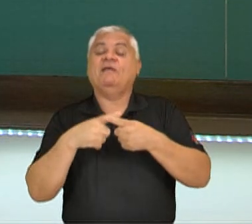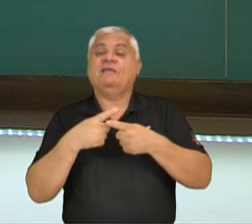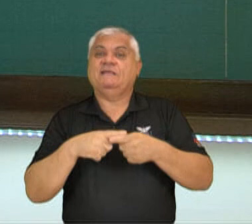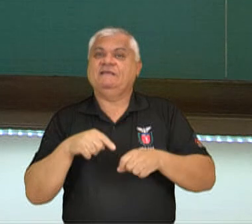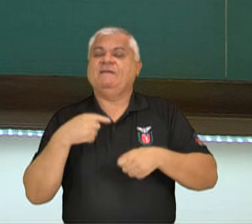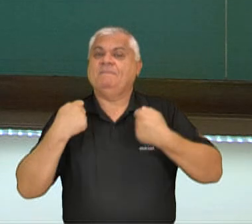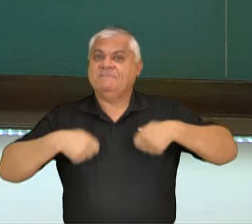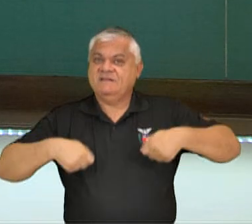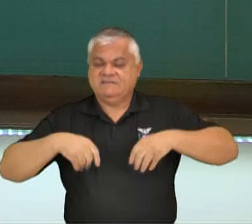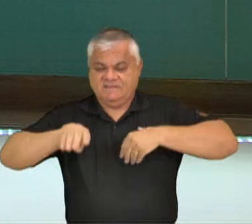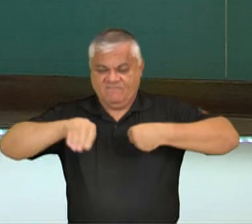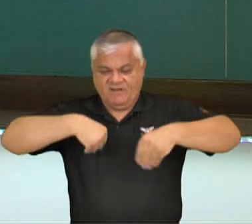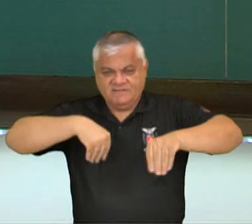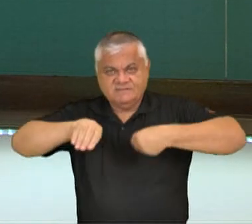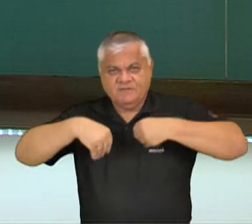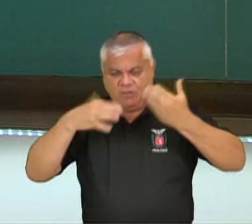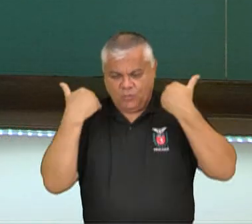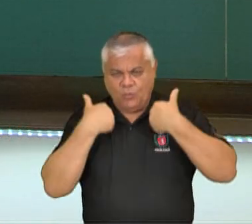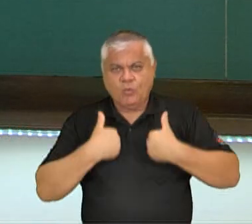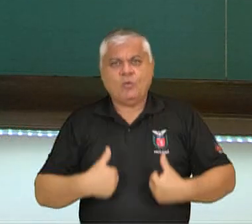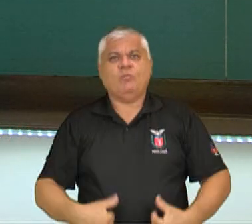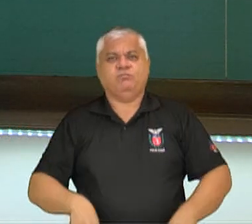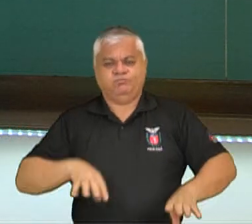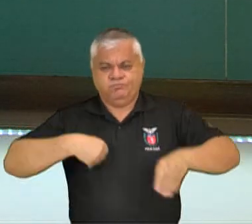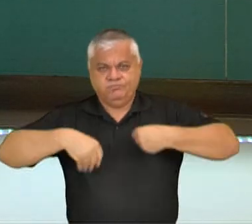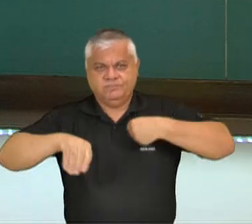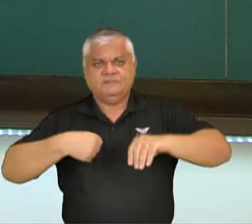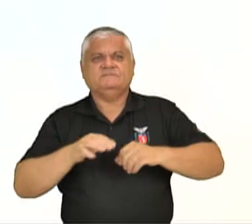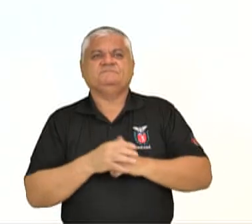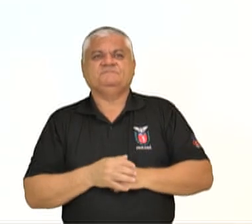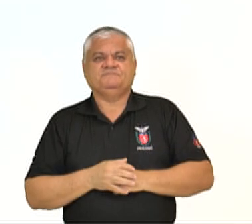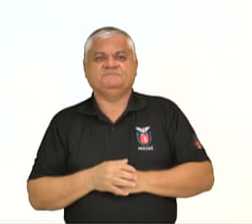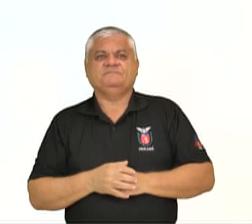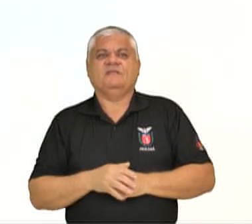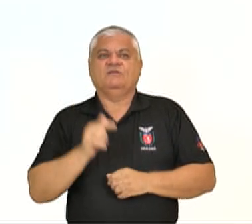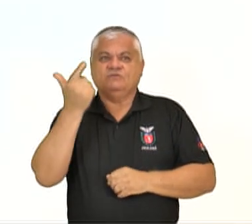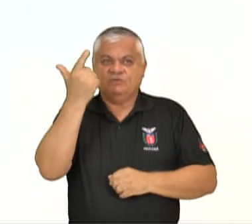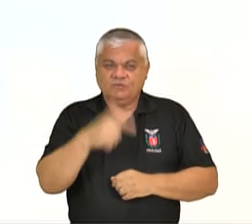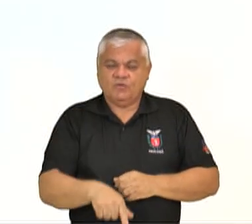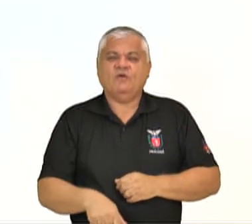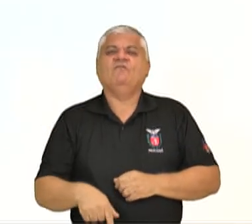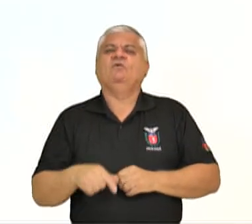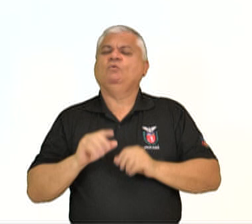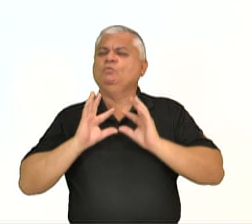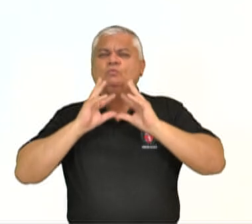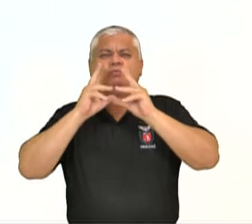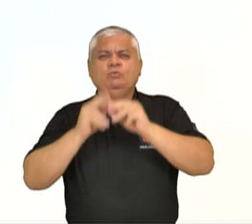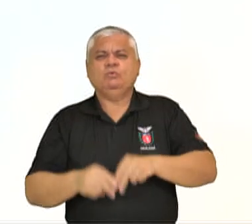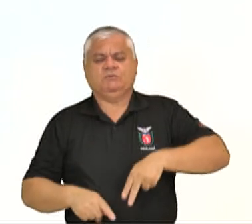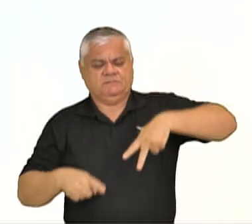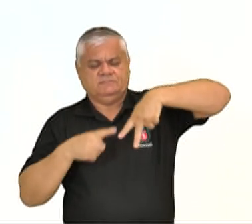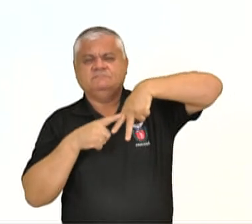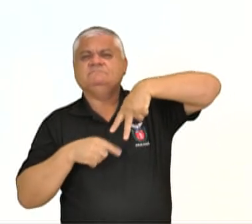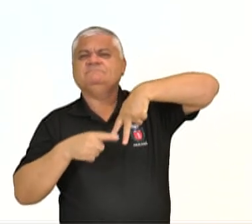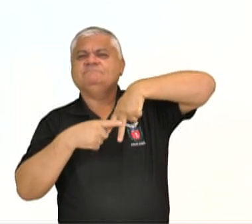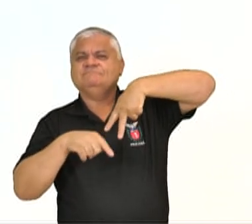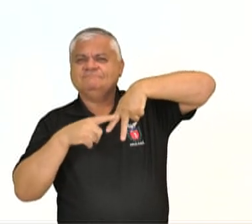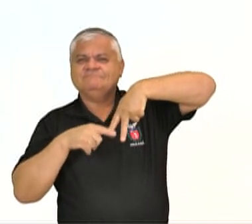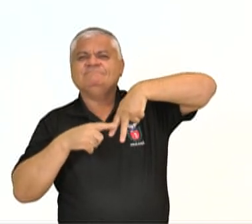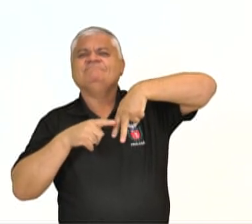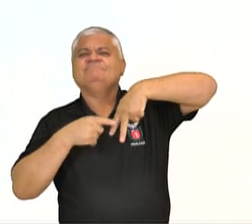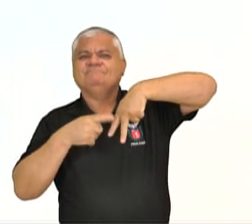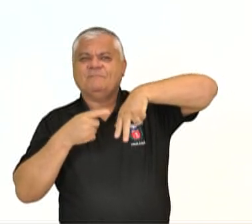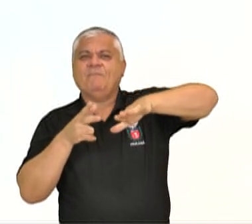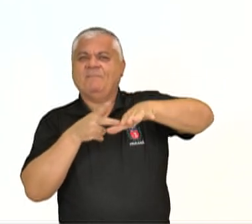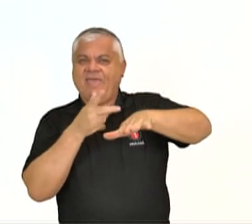maior flexibilidade do capoeirista. Novamente, olha só, todos os golpes a gente está vendo isso. Estando